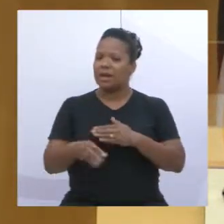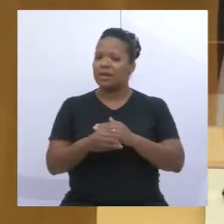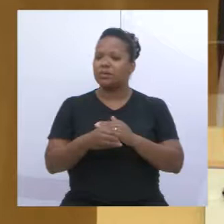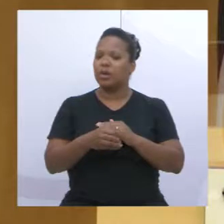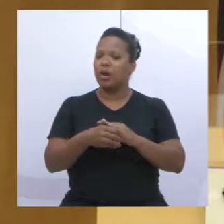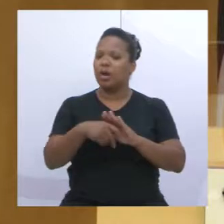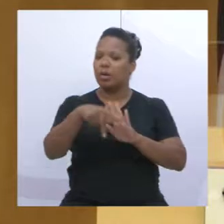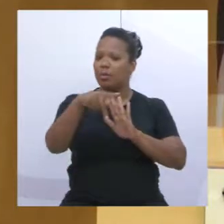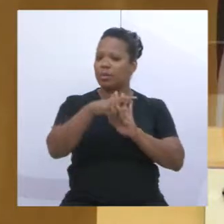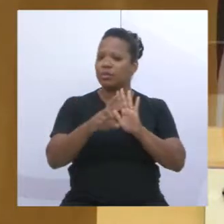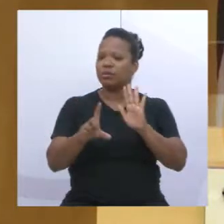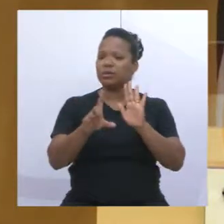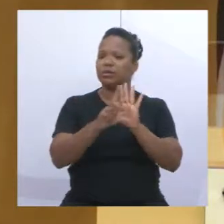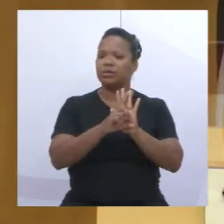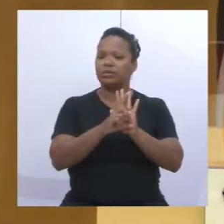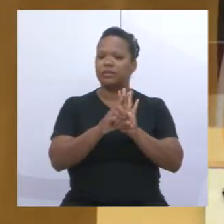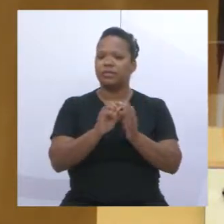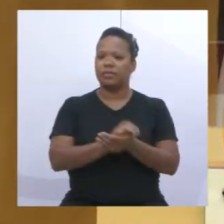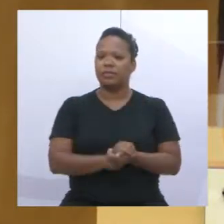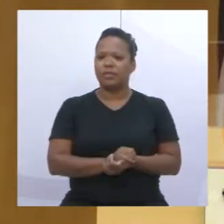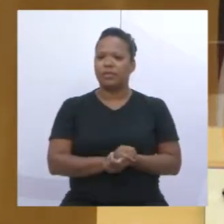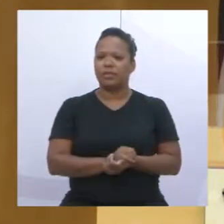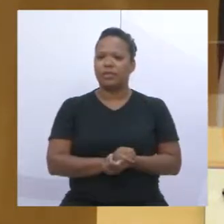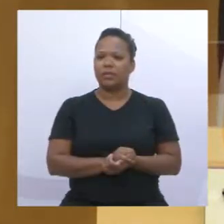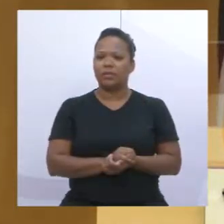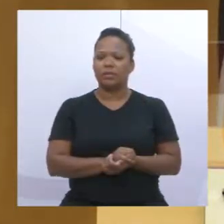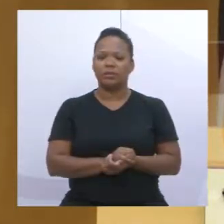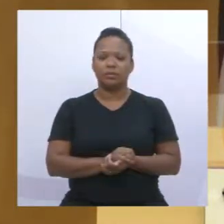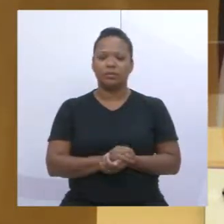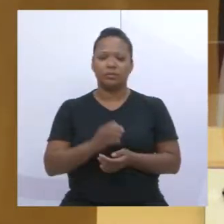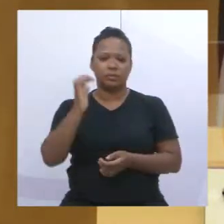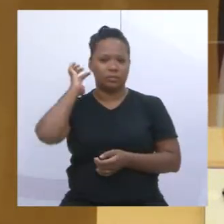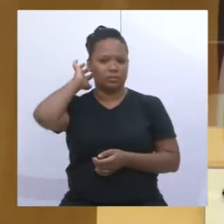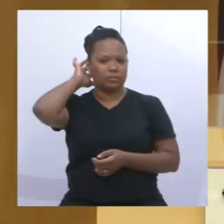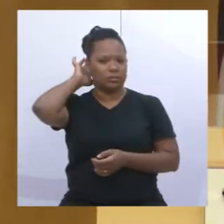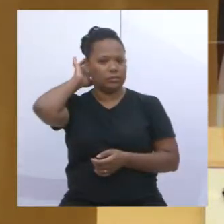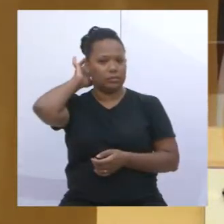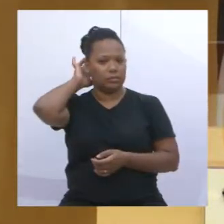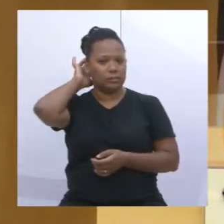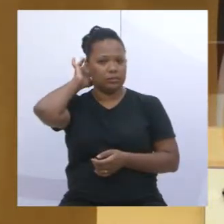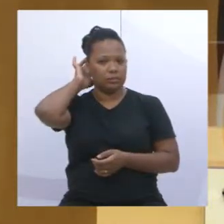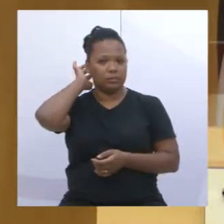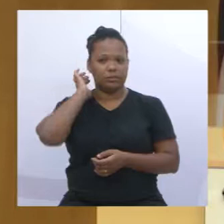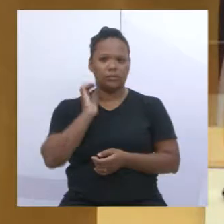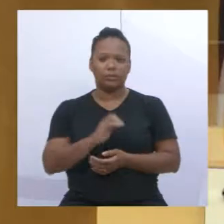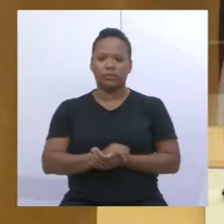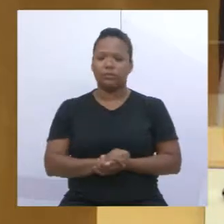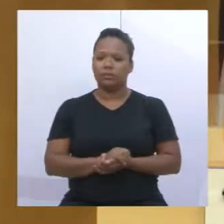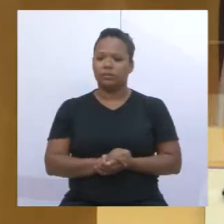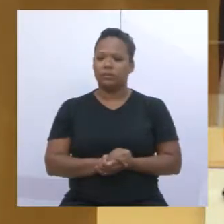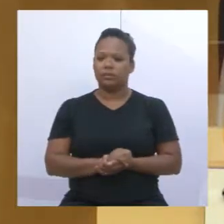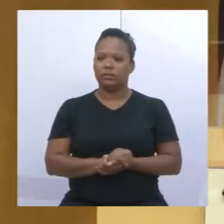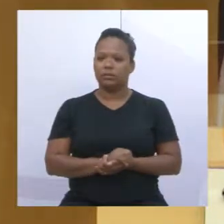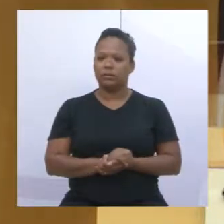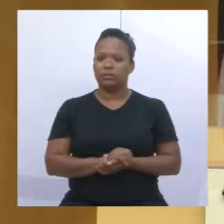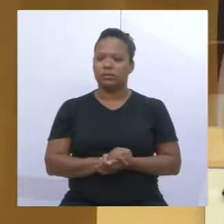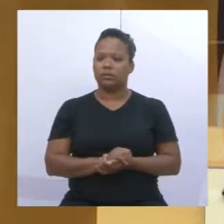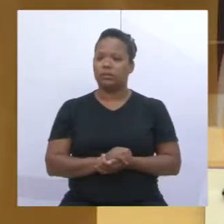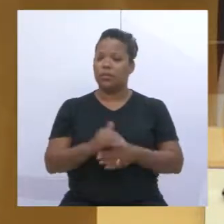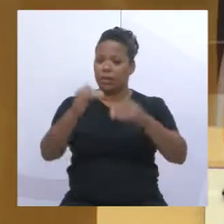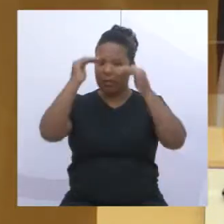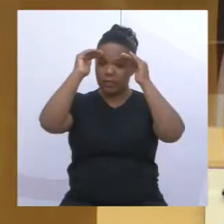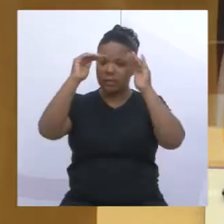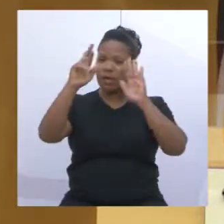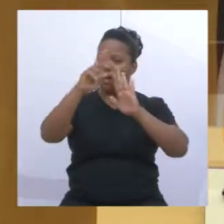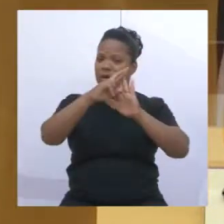esses dados, o projeto afronta os princípios da indisponibilidade do interesse público e da moralidade administrativa.